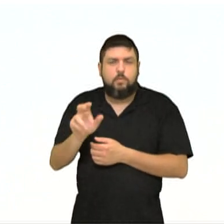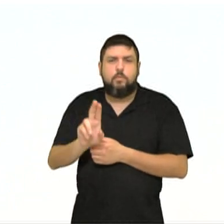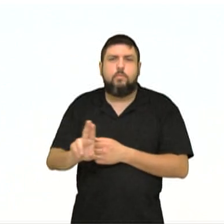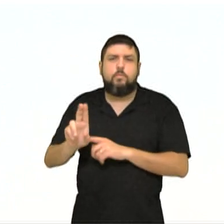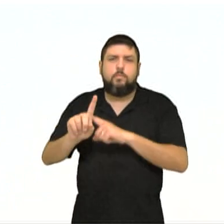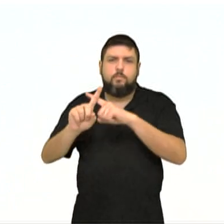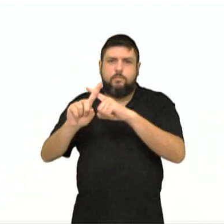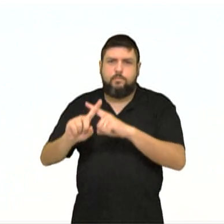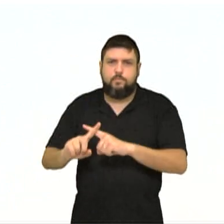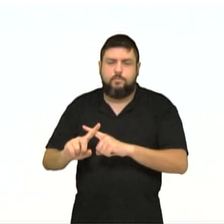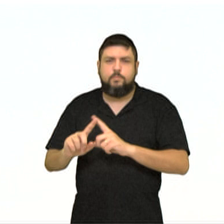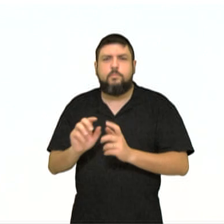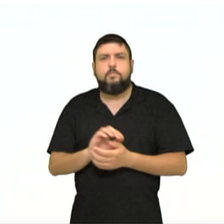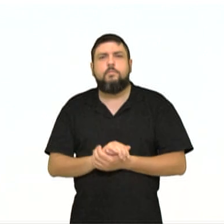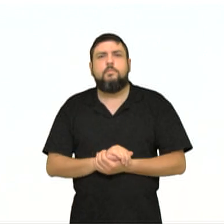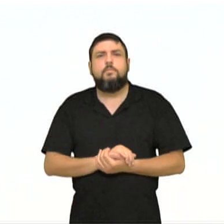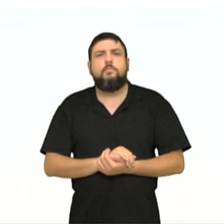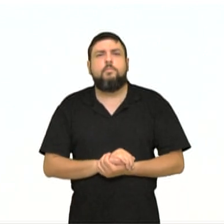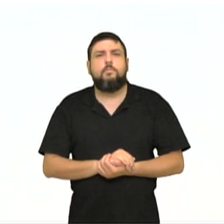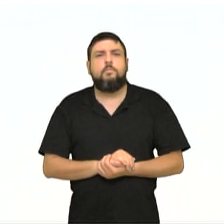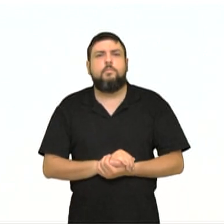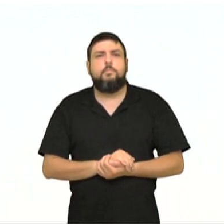multiplicação. Ok? Para frente.